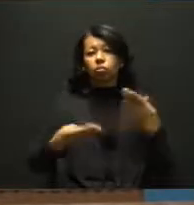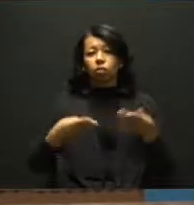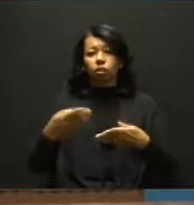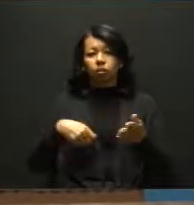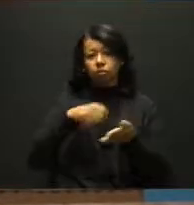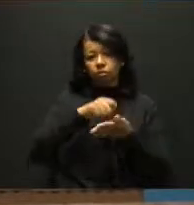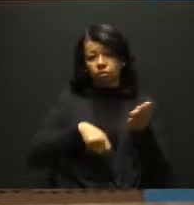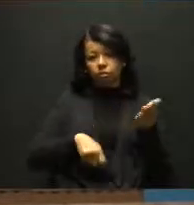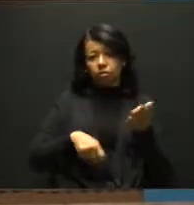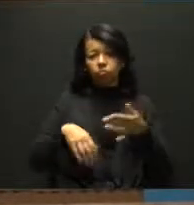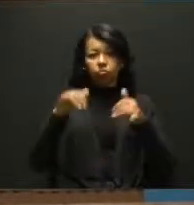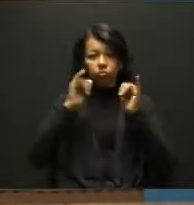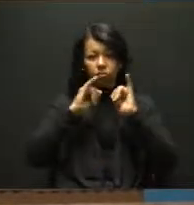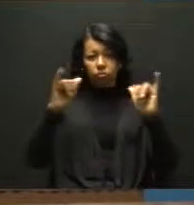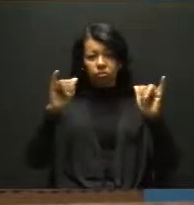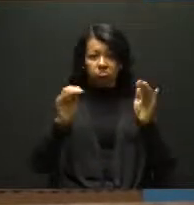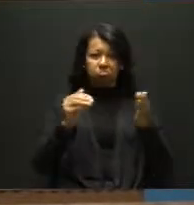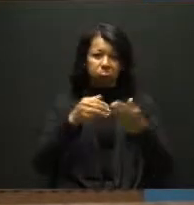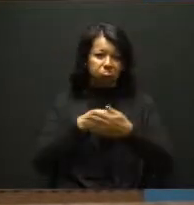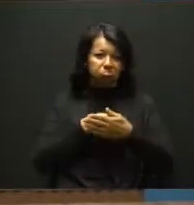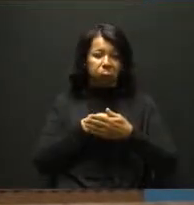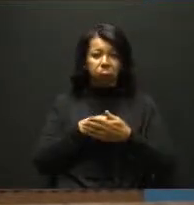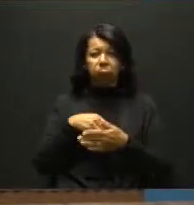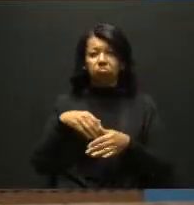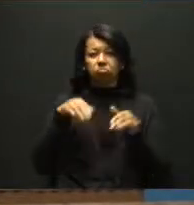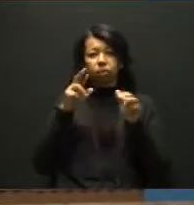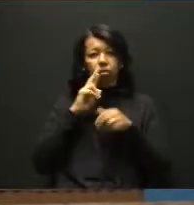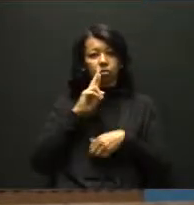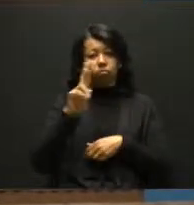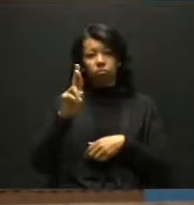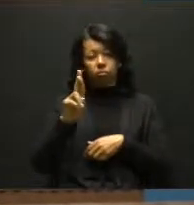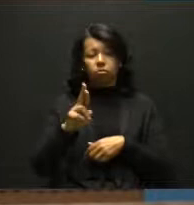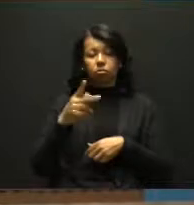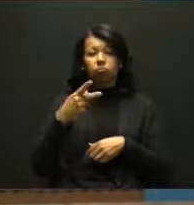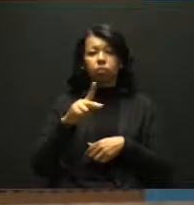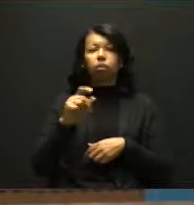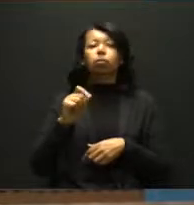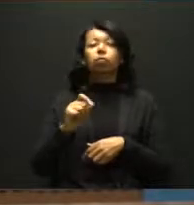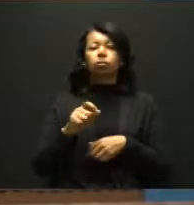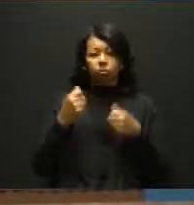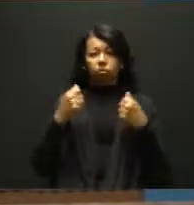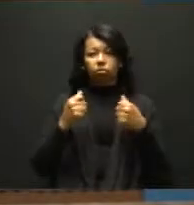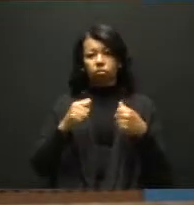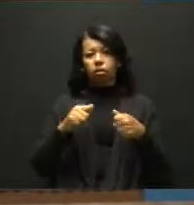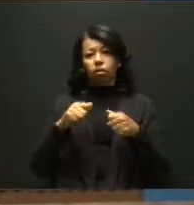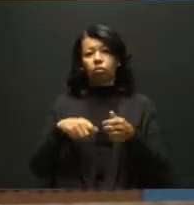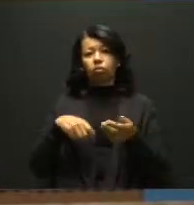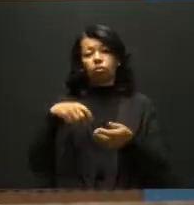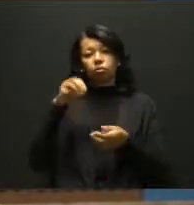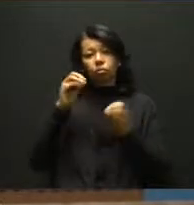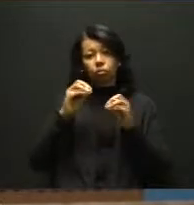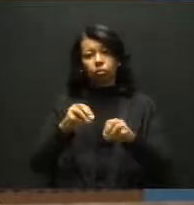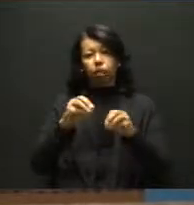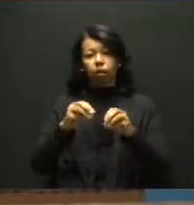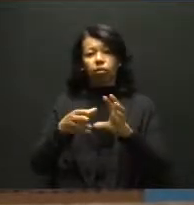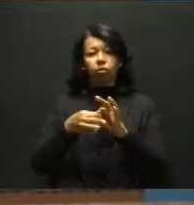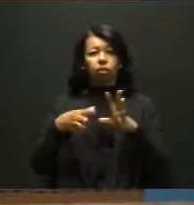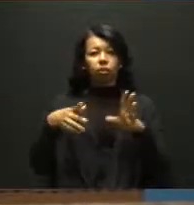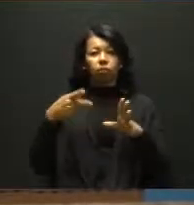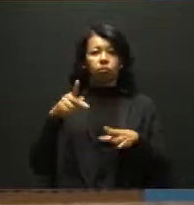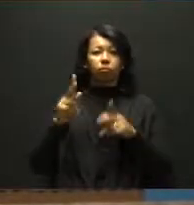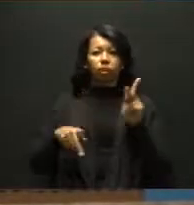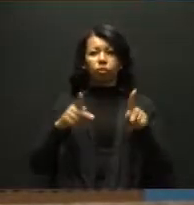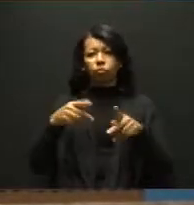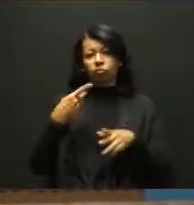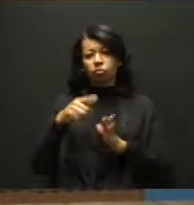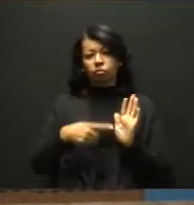oficial é totalmente omissa e se esse respeito nada mais justo portanto colocar os dados efetivos à disposição do povo e seus